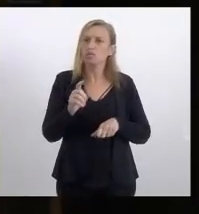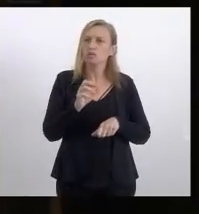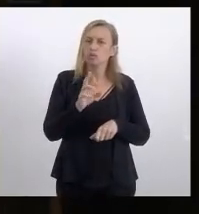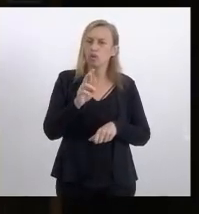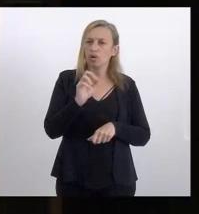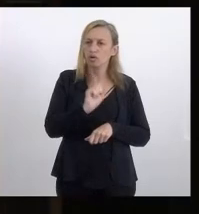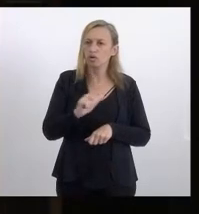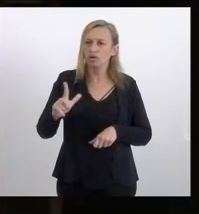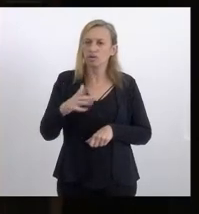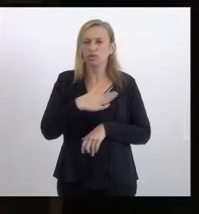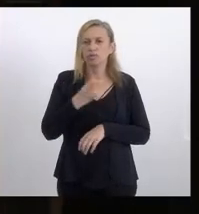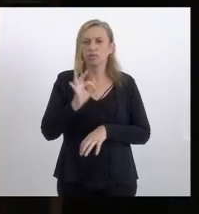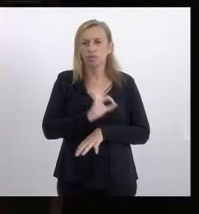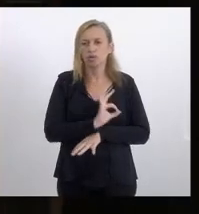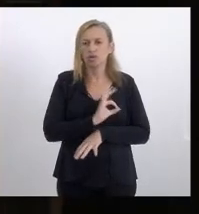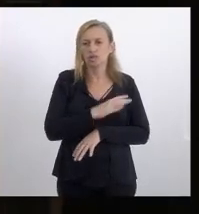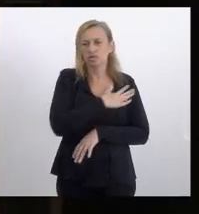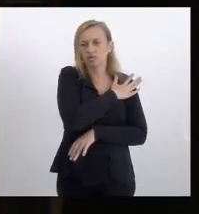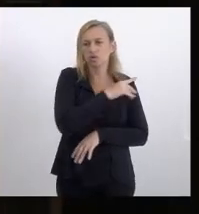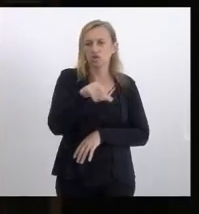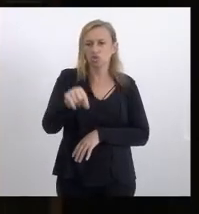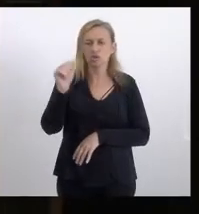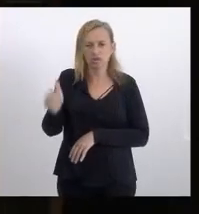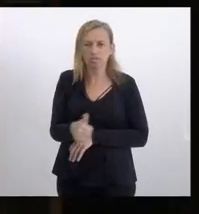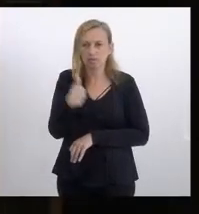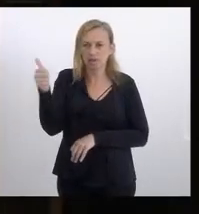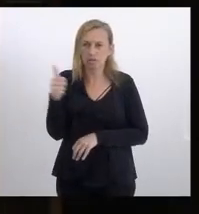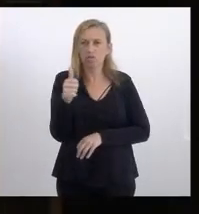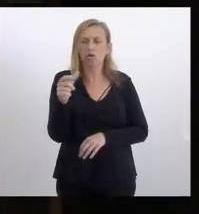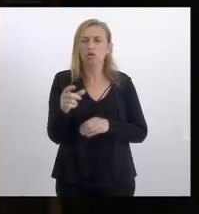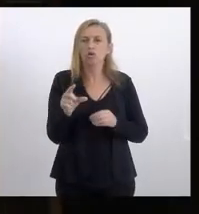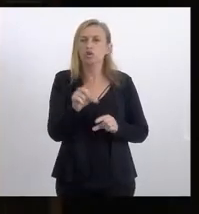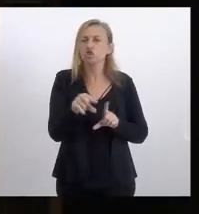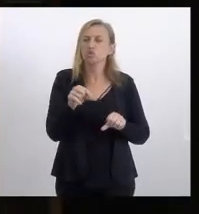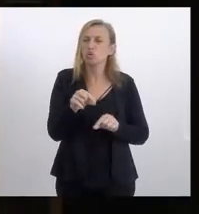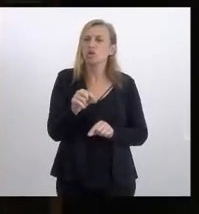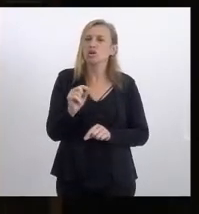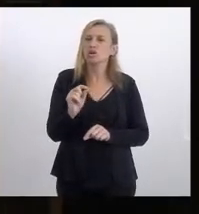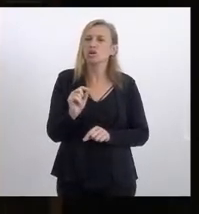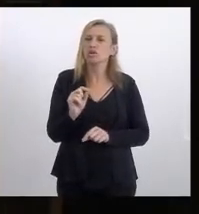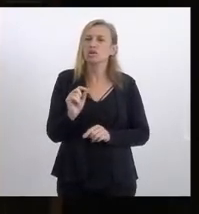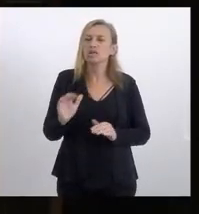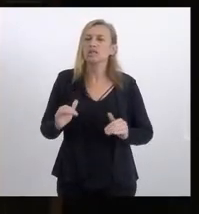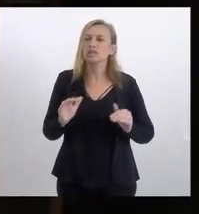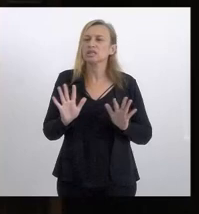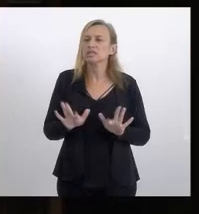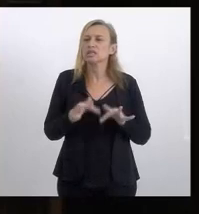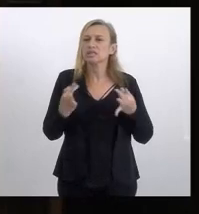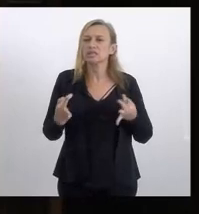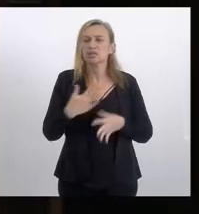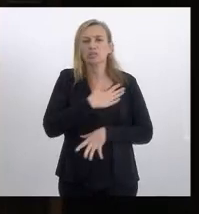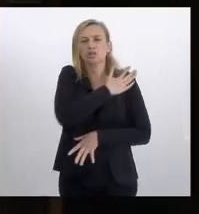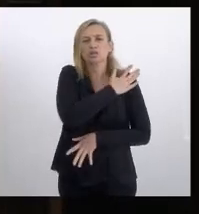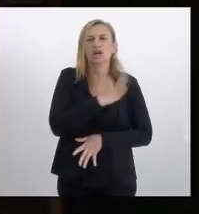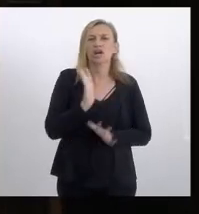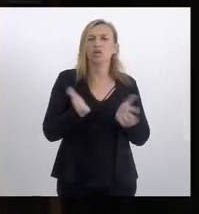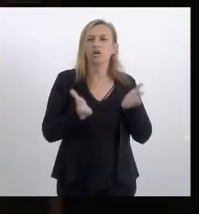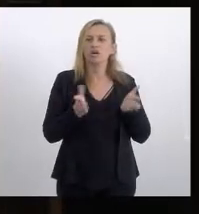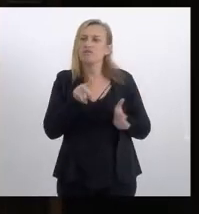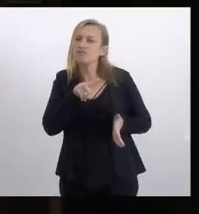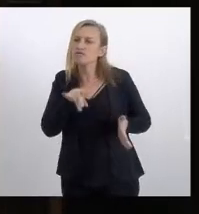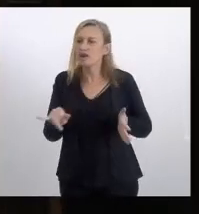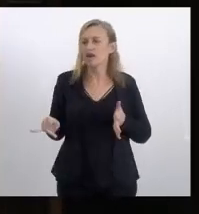Militar a opção realmente e essa opção é simplesmente assim a um militar vai agora vai